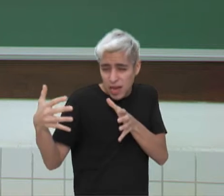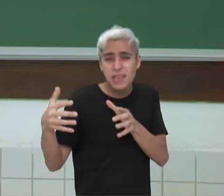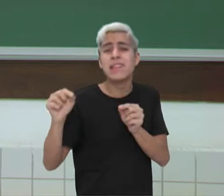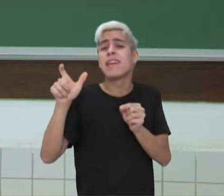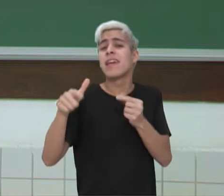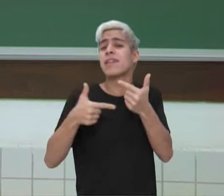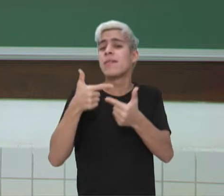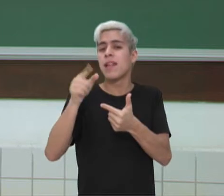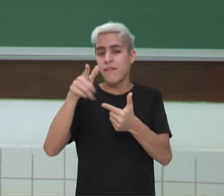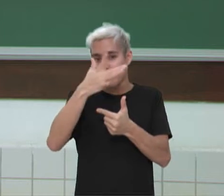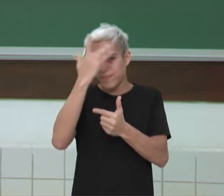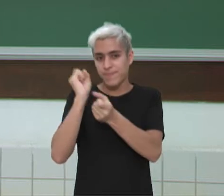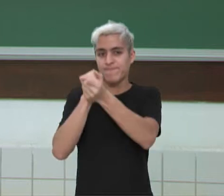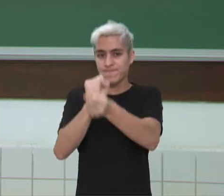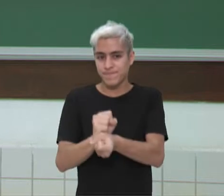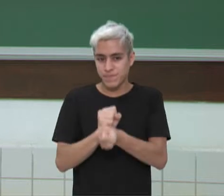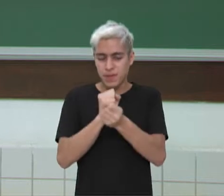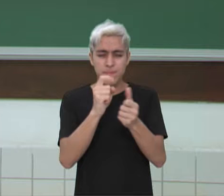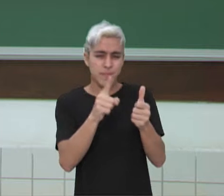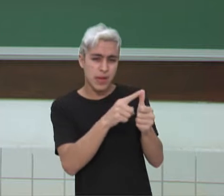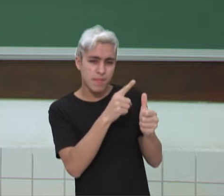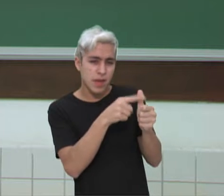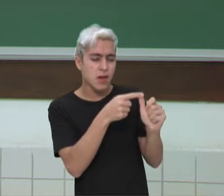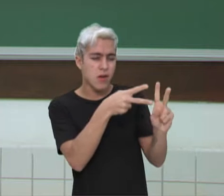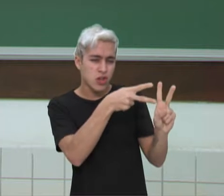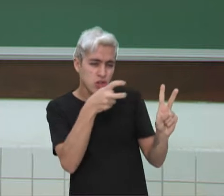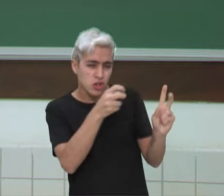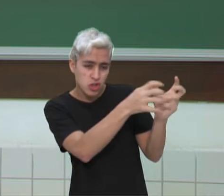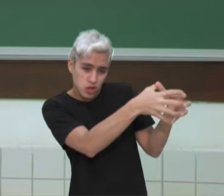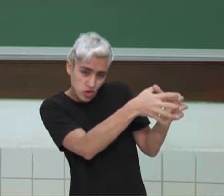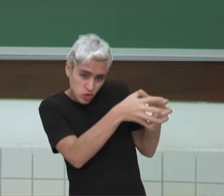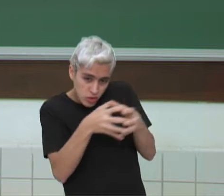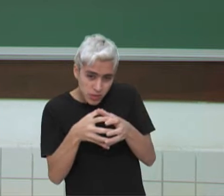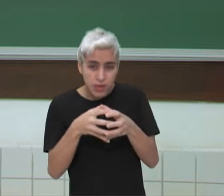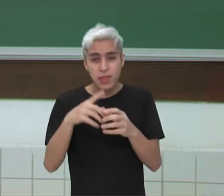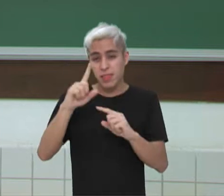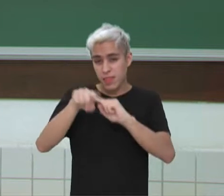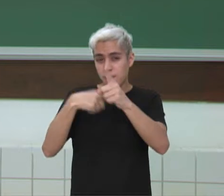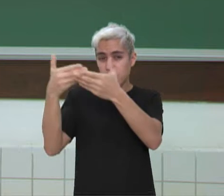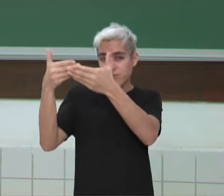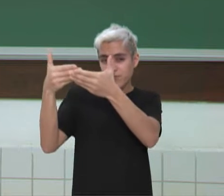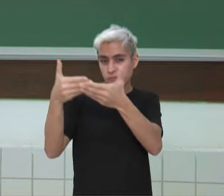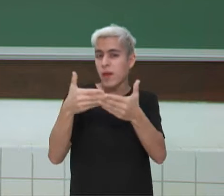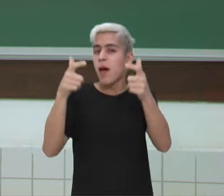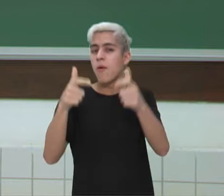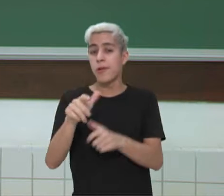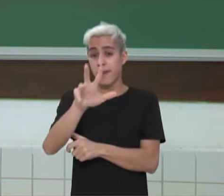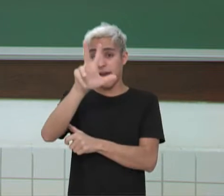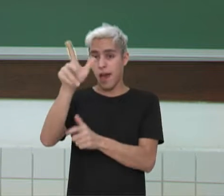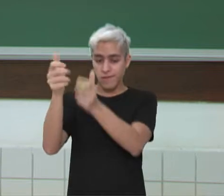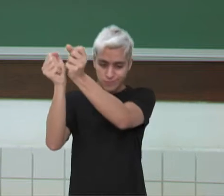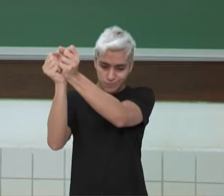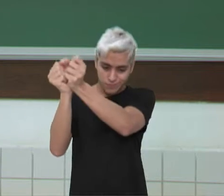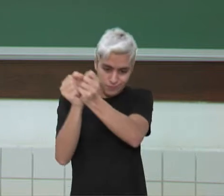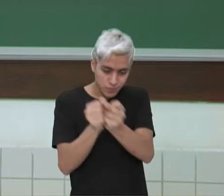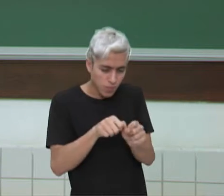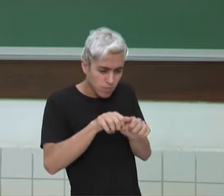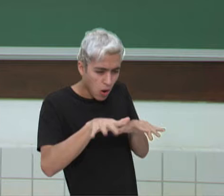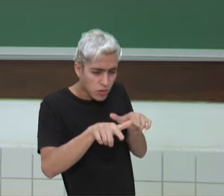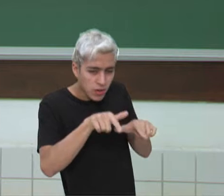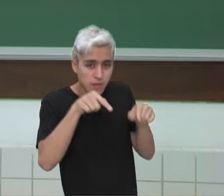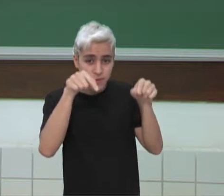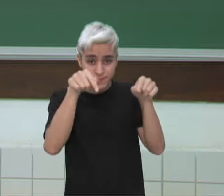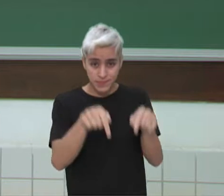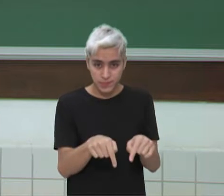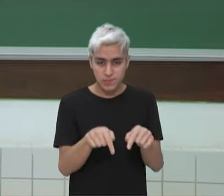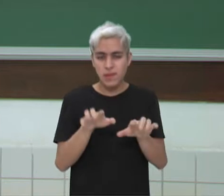majoritariamente. Você está lembrado? Primeiro escravos indígenas, depois escravos vindos da África, trazidos da África. Legal? Essa é a